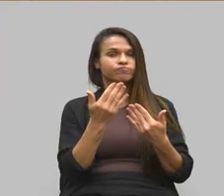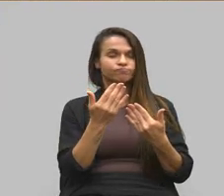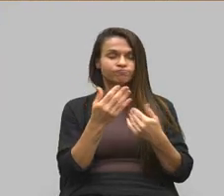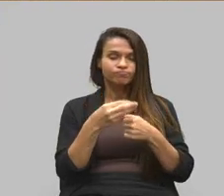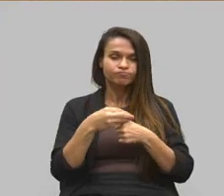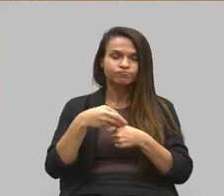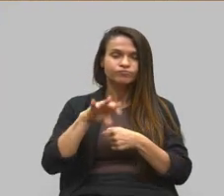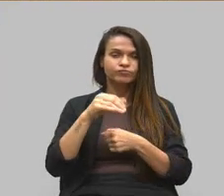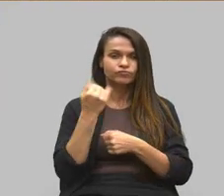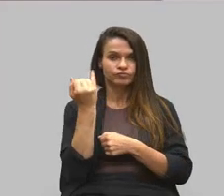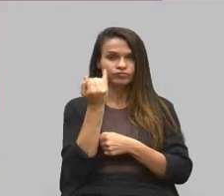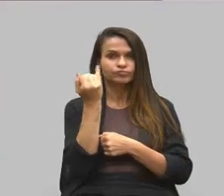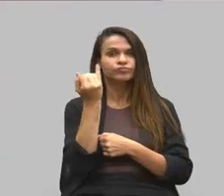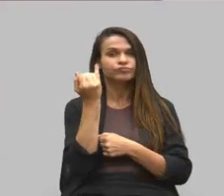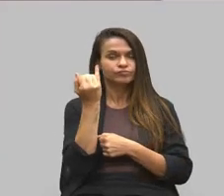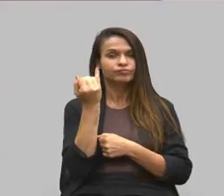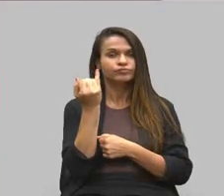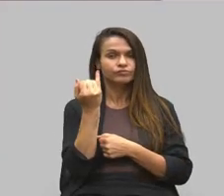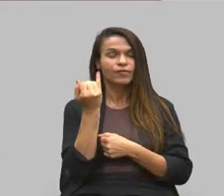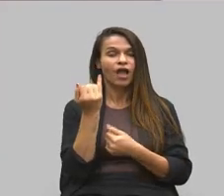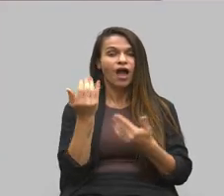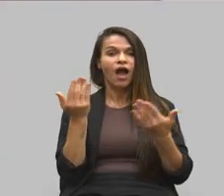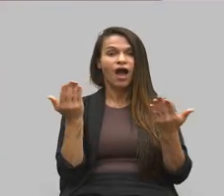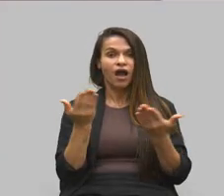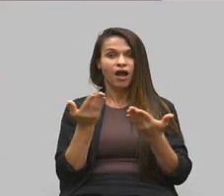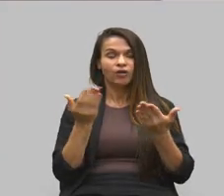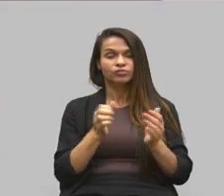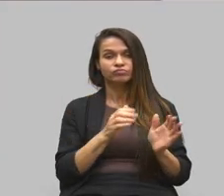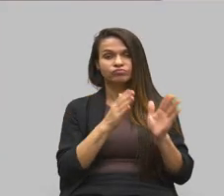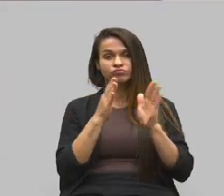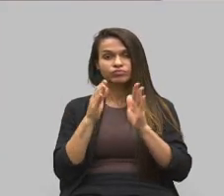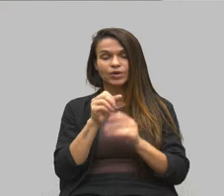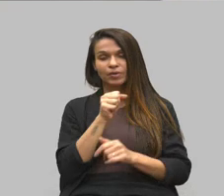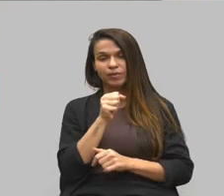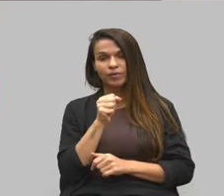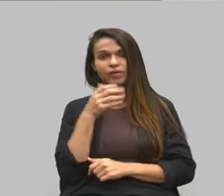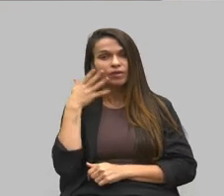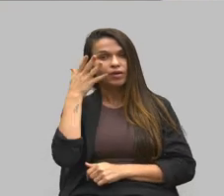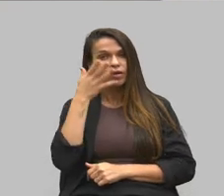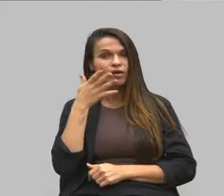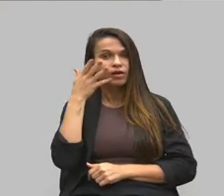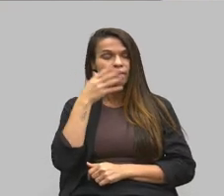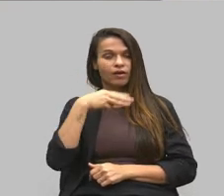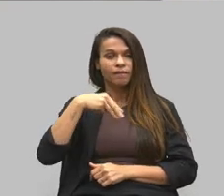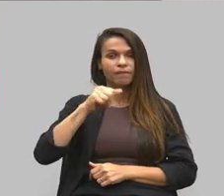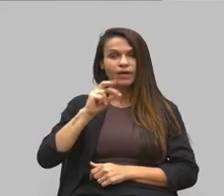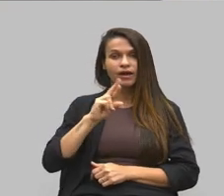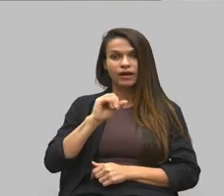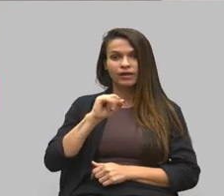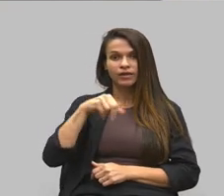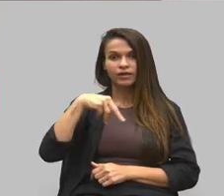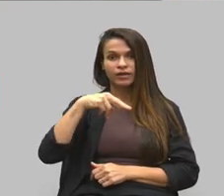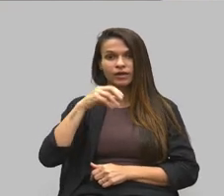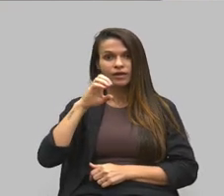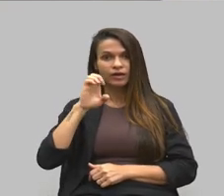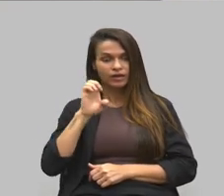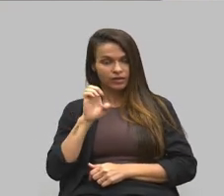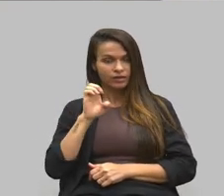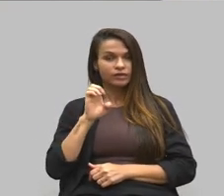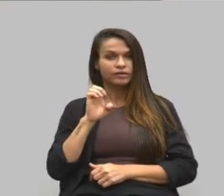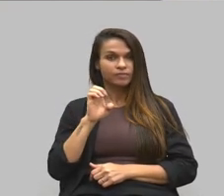importantes eu agora passo a palavra para a Mariana Emanuele que é